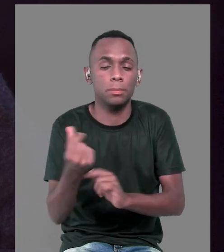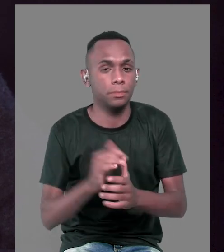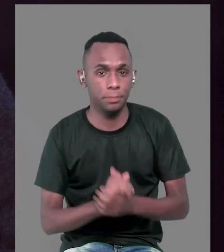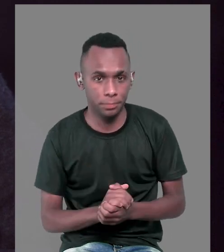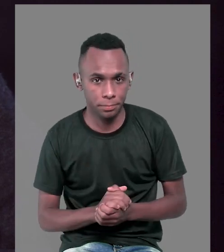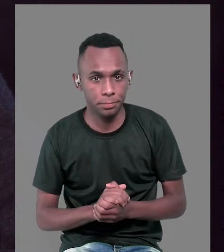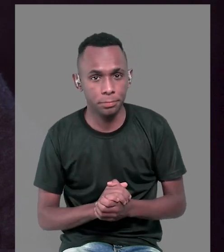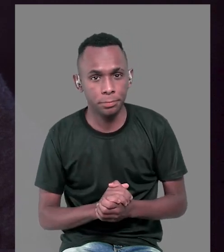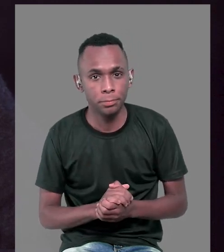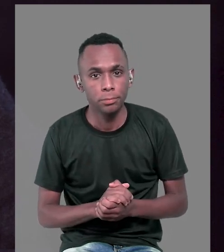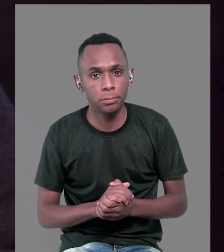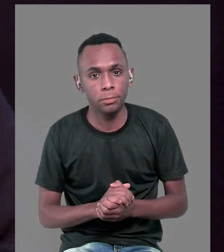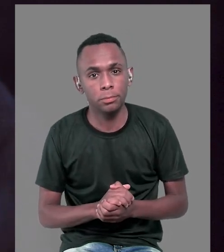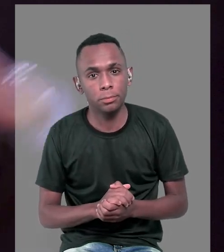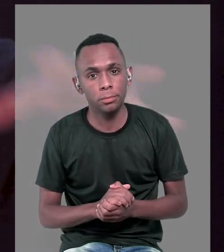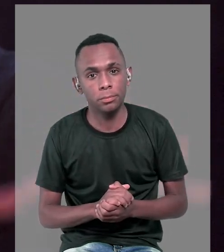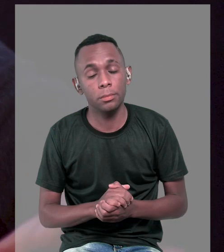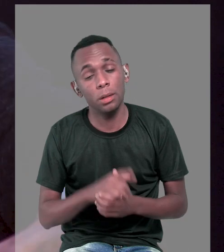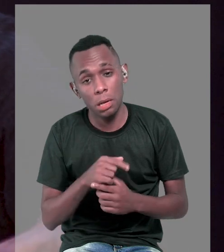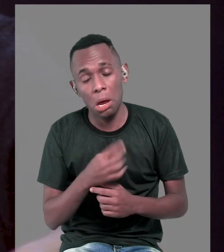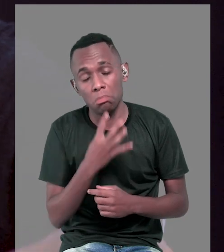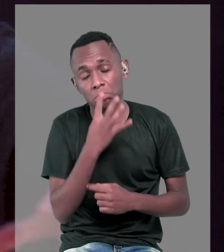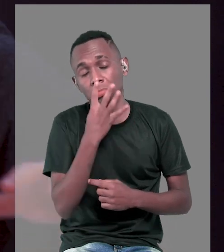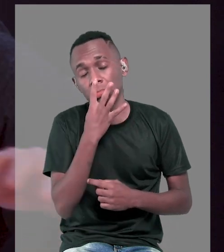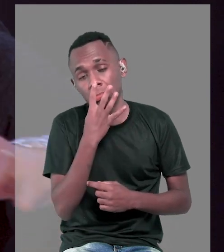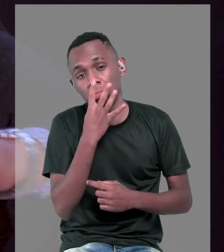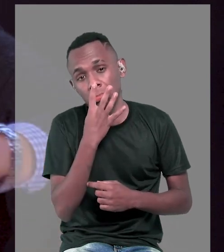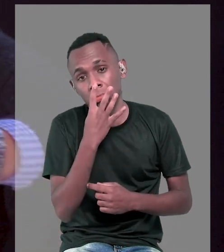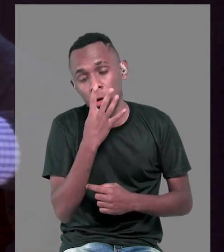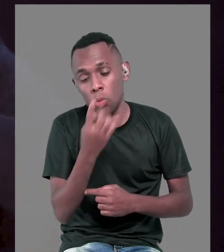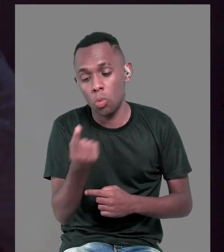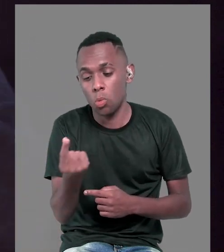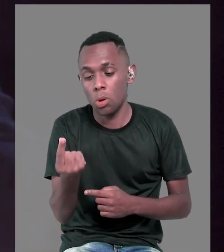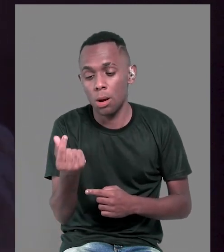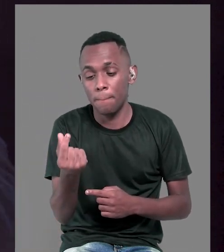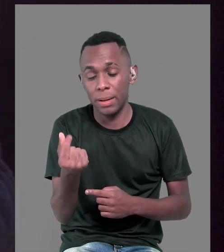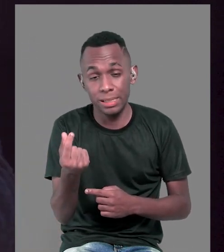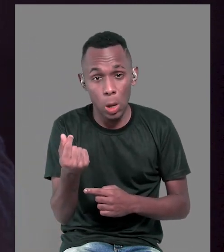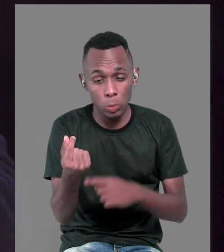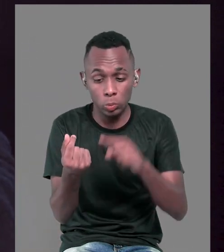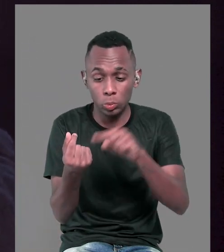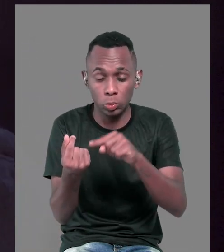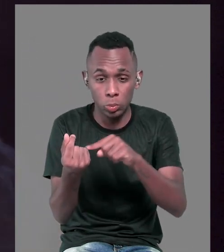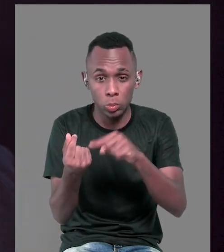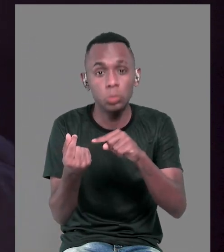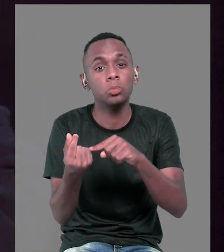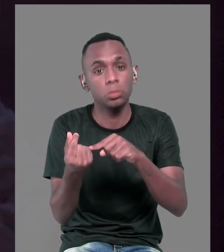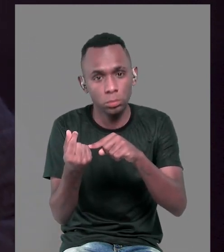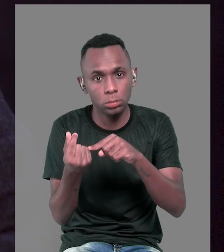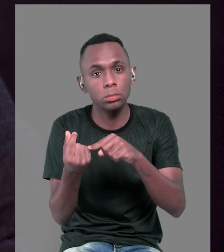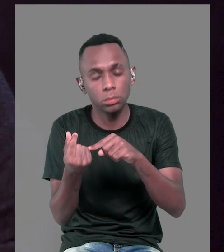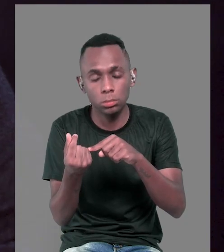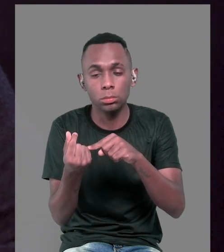É uma coisa impressionante. O capital, que é alforriado no século